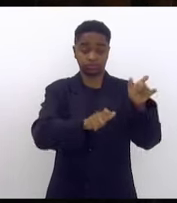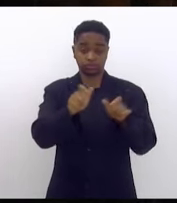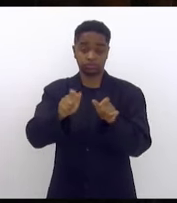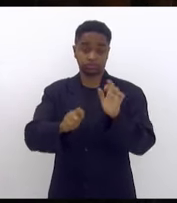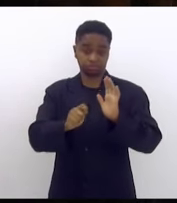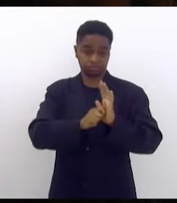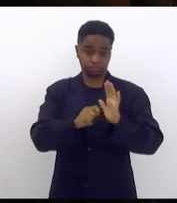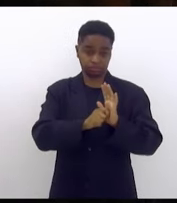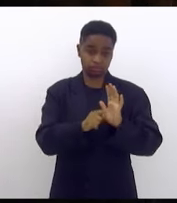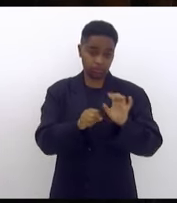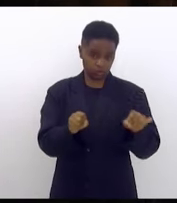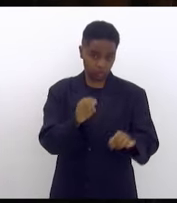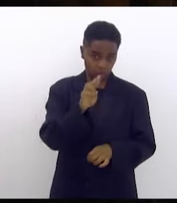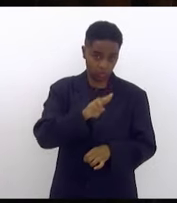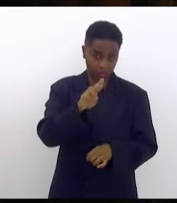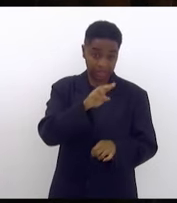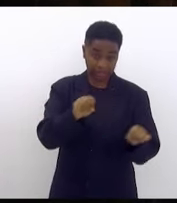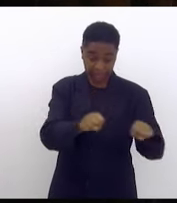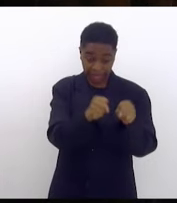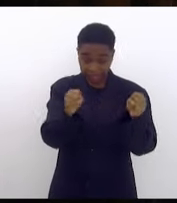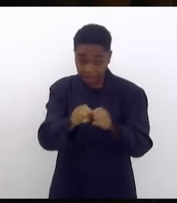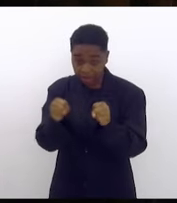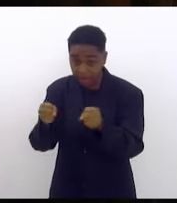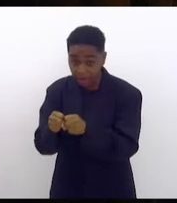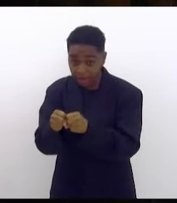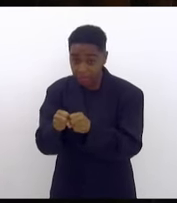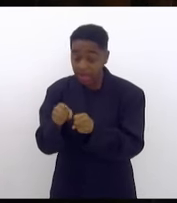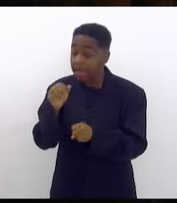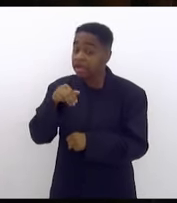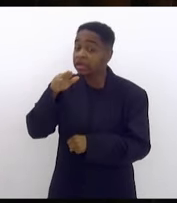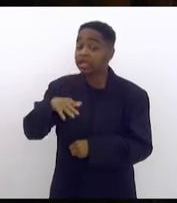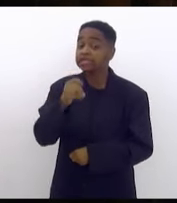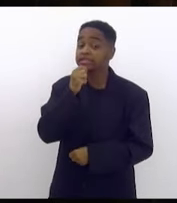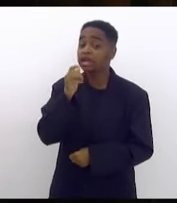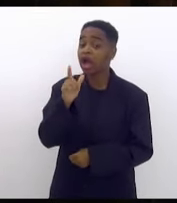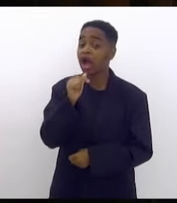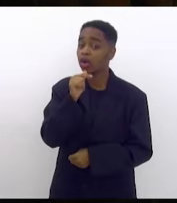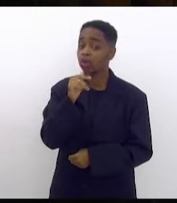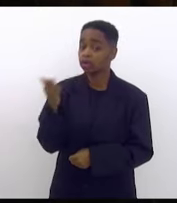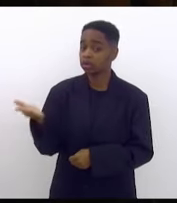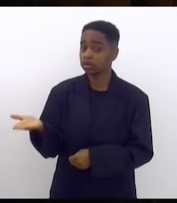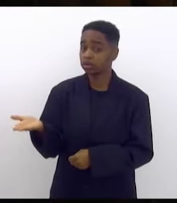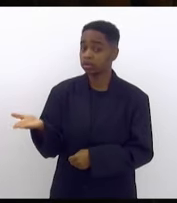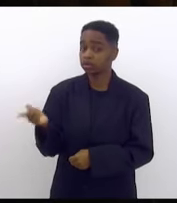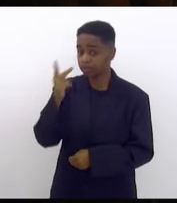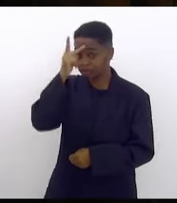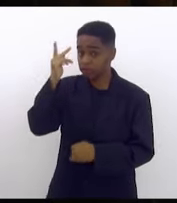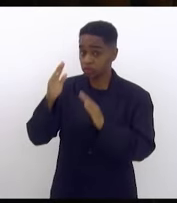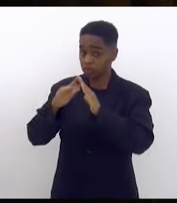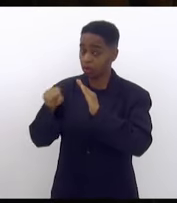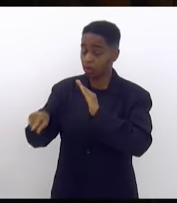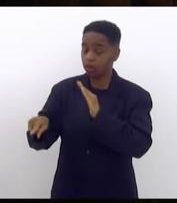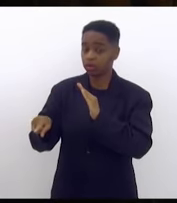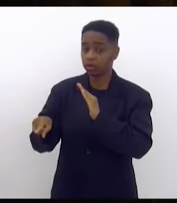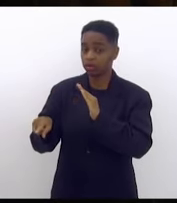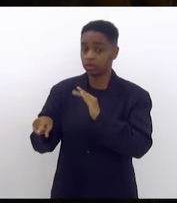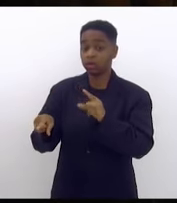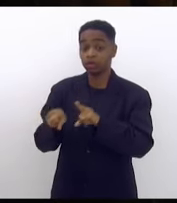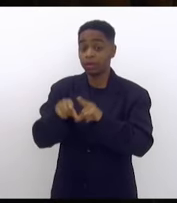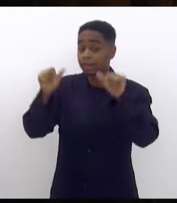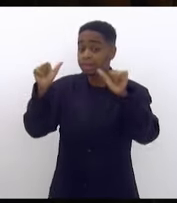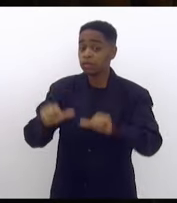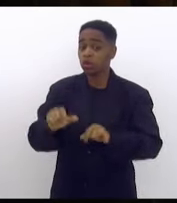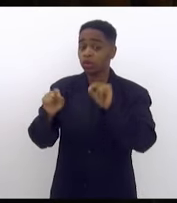levam o equipamento, é o morador que fica sem a água. E muito pior, é calculado